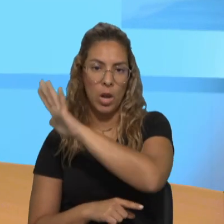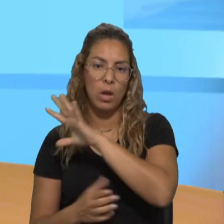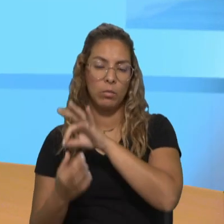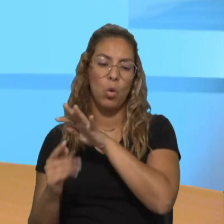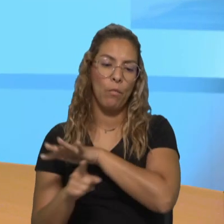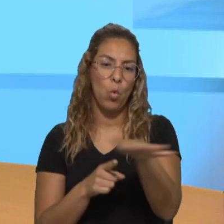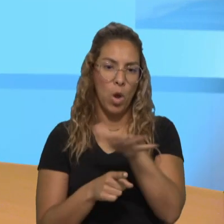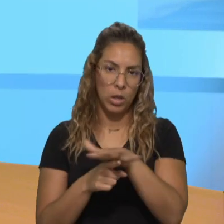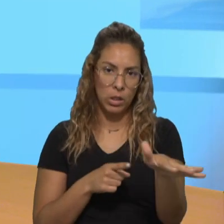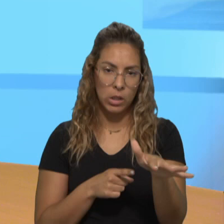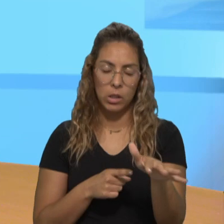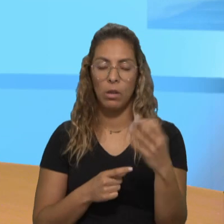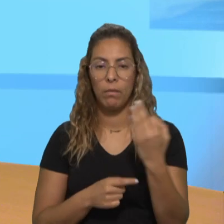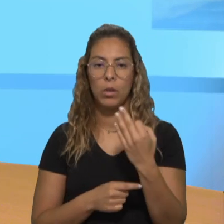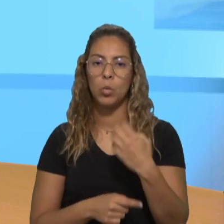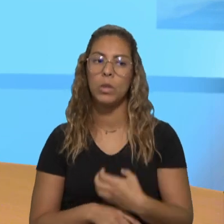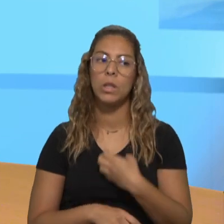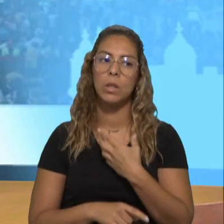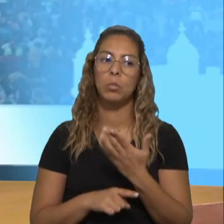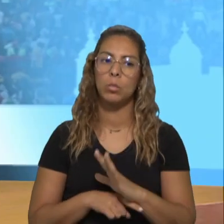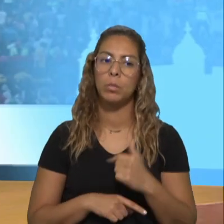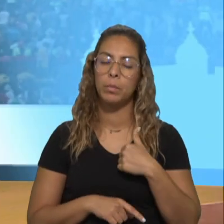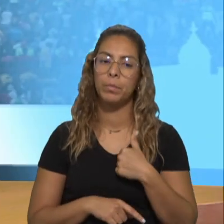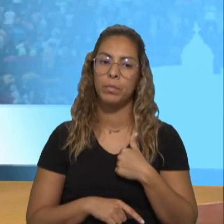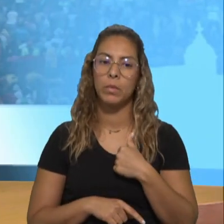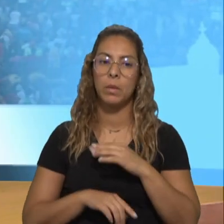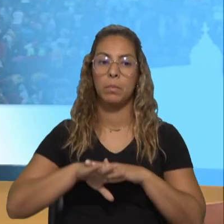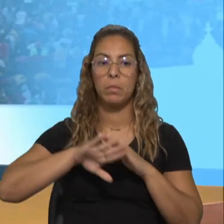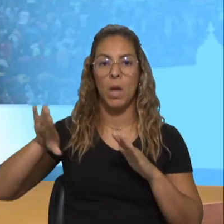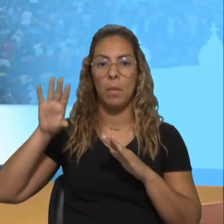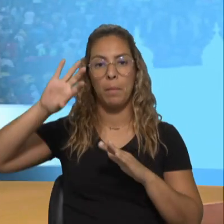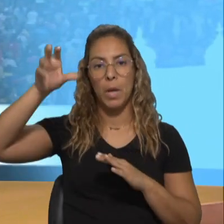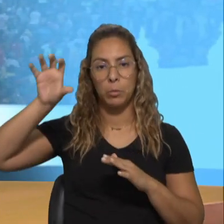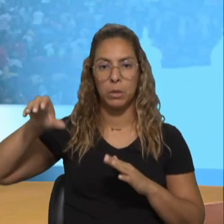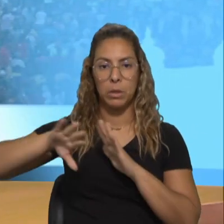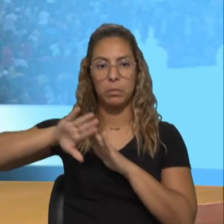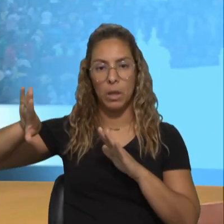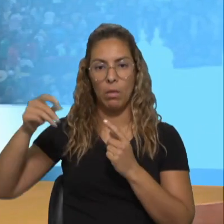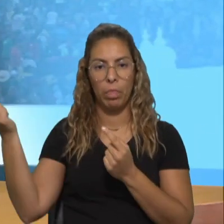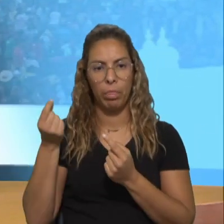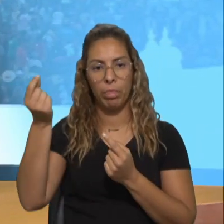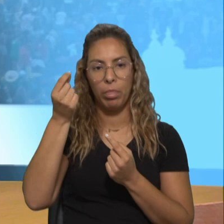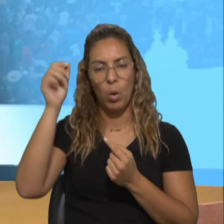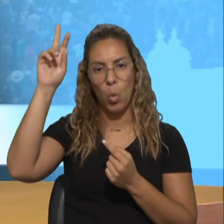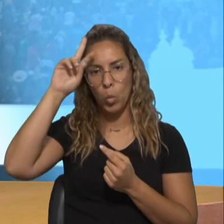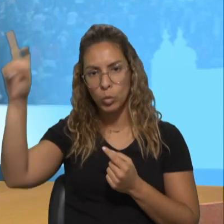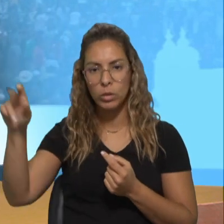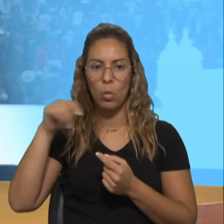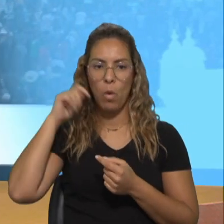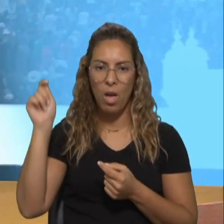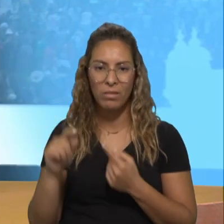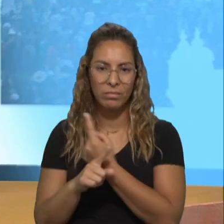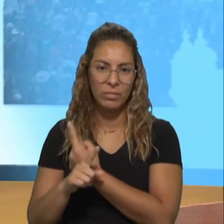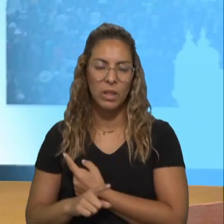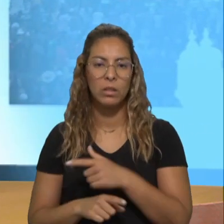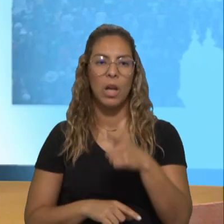Soviética teve, eu sinto que, por exemplo, os países de leste ainda têm muito aquela dúvida do nós somos os